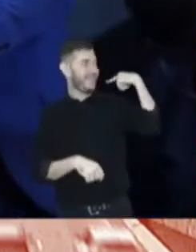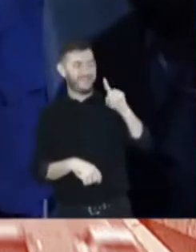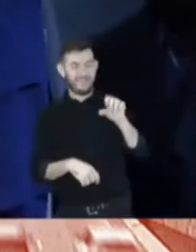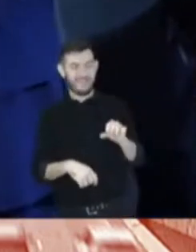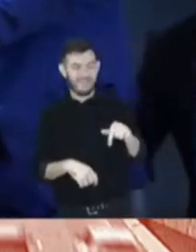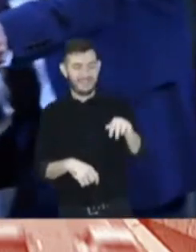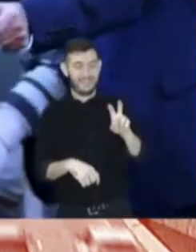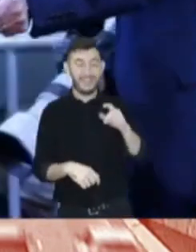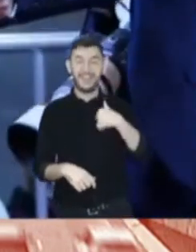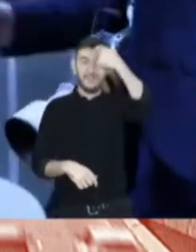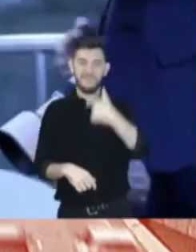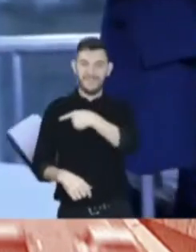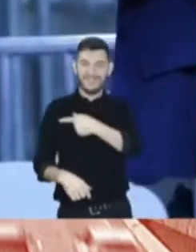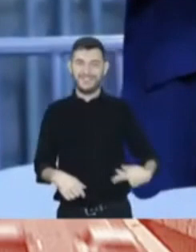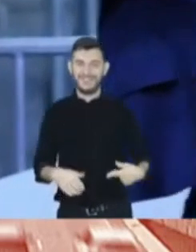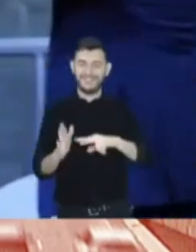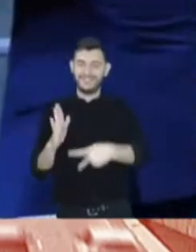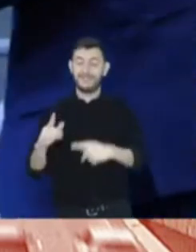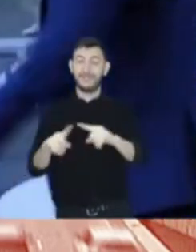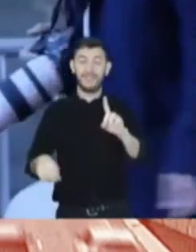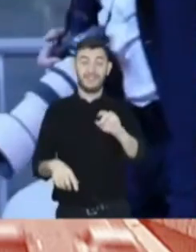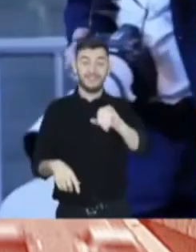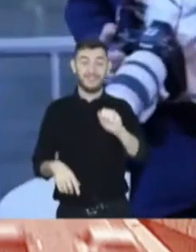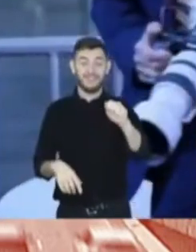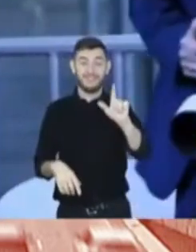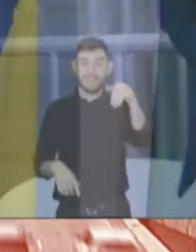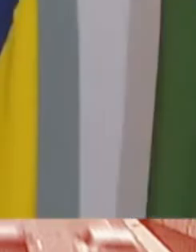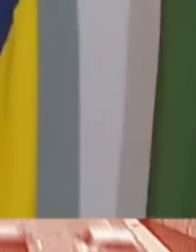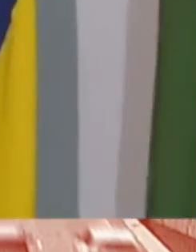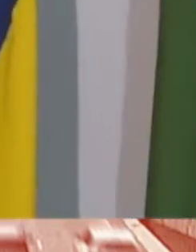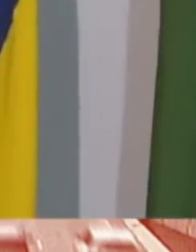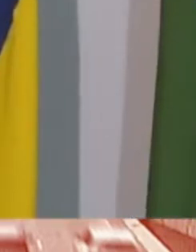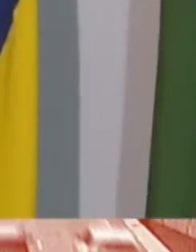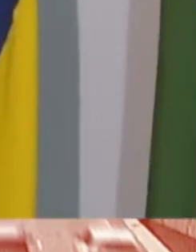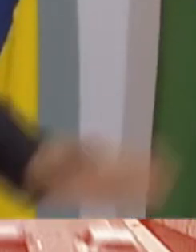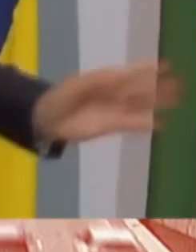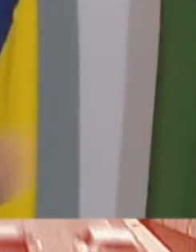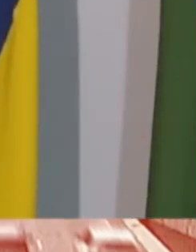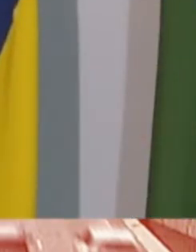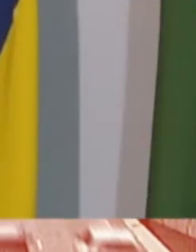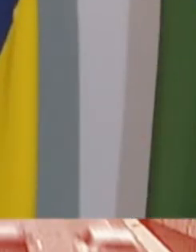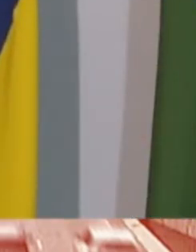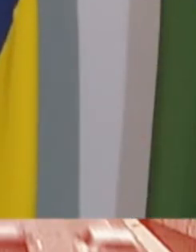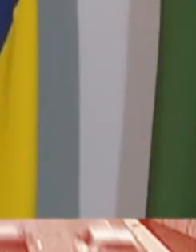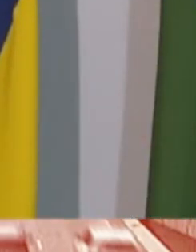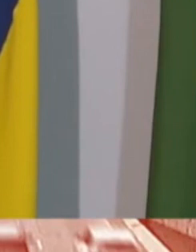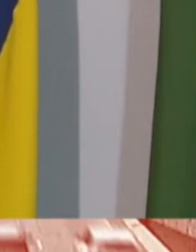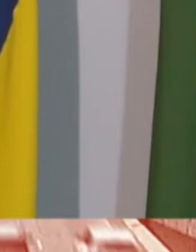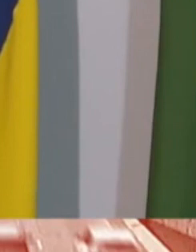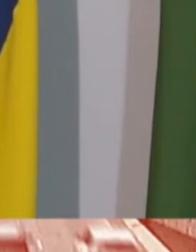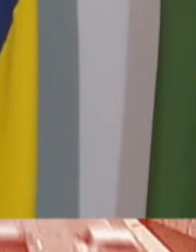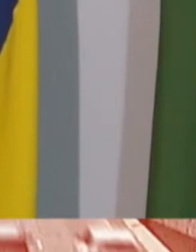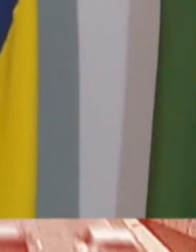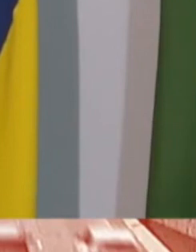que é o poder dele, parece que o poder dele está todo na moto, né? Parece que é ali, o poder, a masculinidade está na moto, a virilidade está